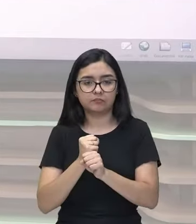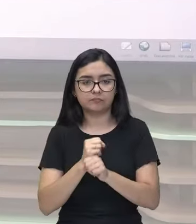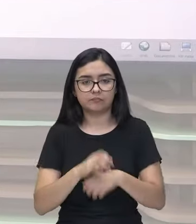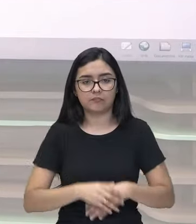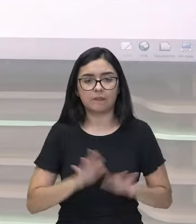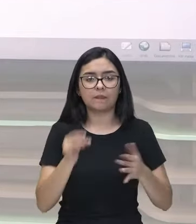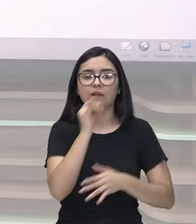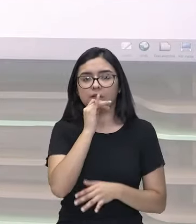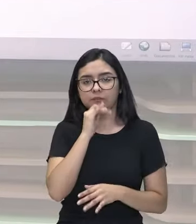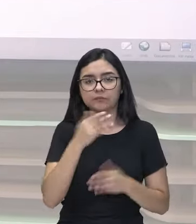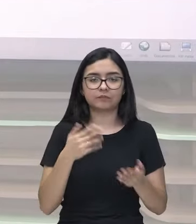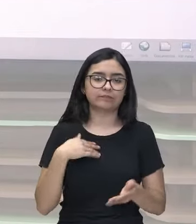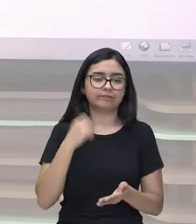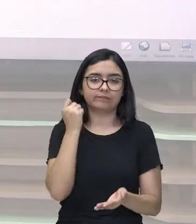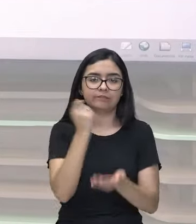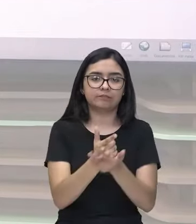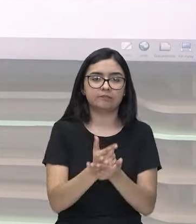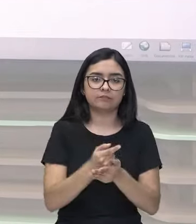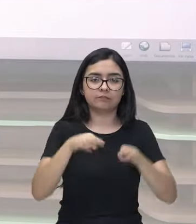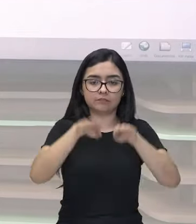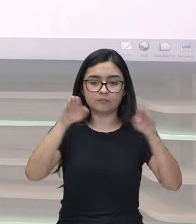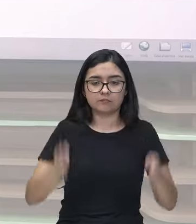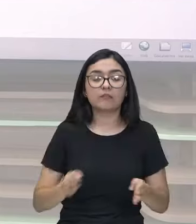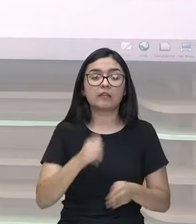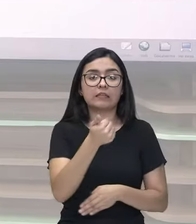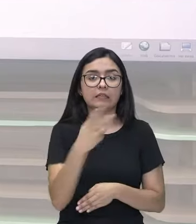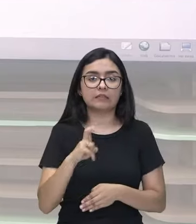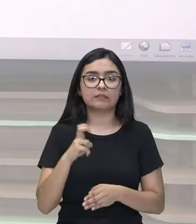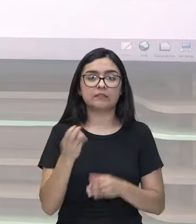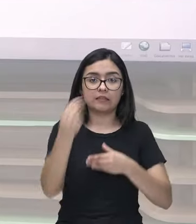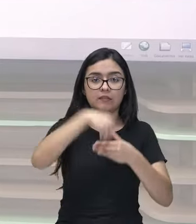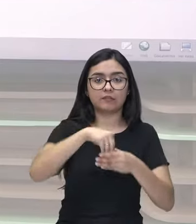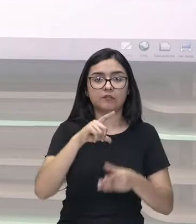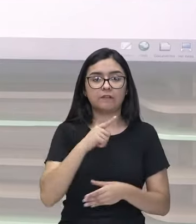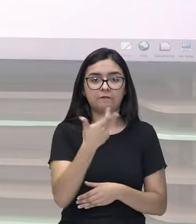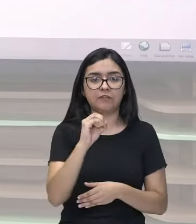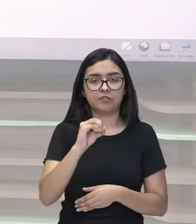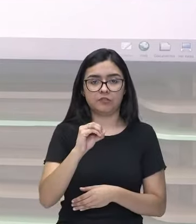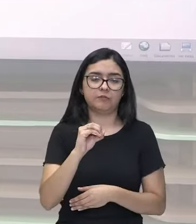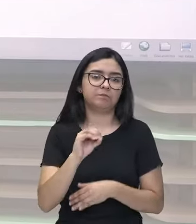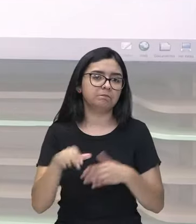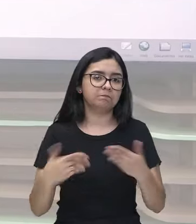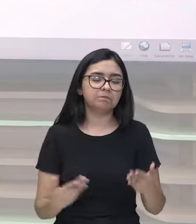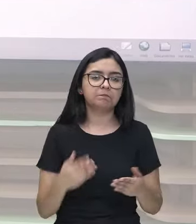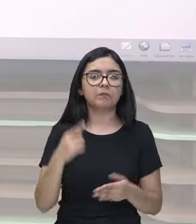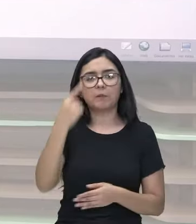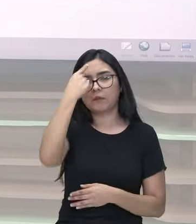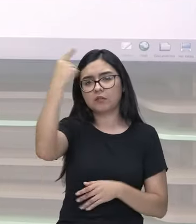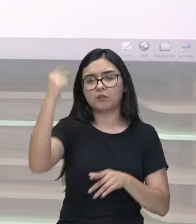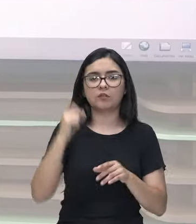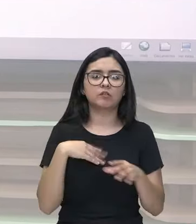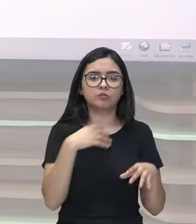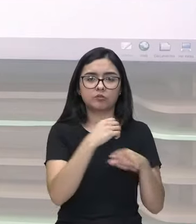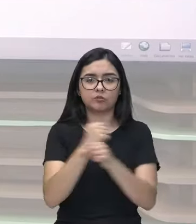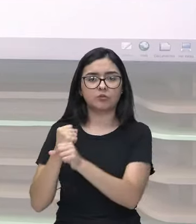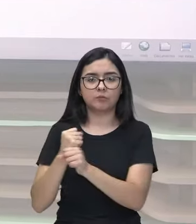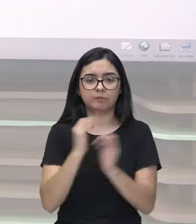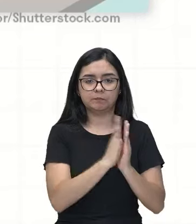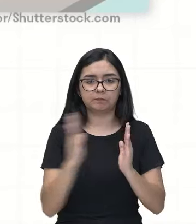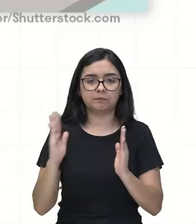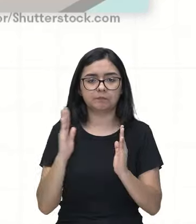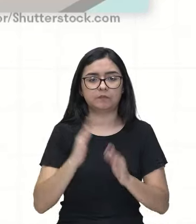seu pai comprou 15 caixas, onde cada caixa contém 20 lajotas, beleza? Então, isso aí, pessoal, é uma ideia de soma sucessiva. Acompanhe na